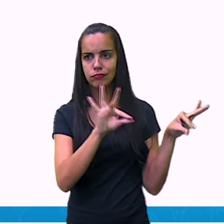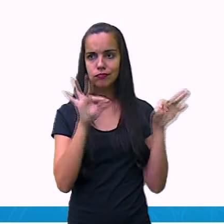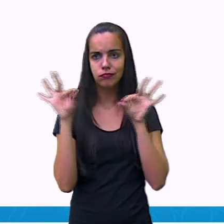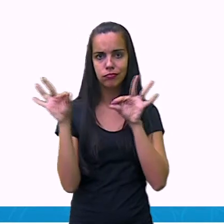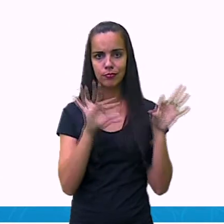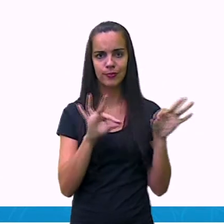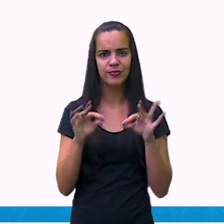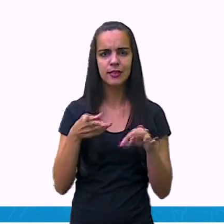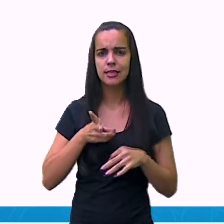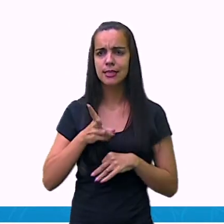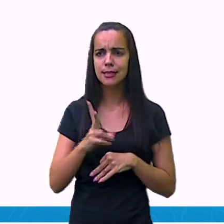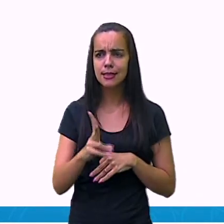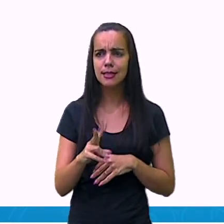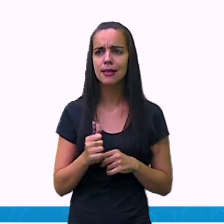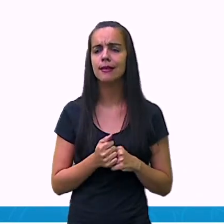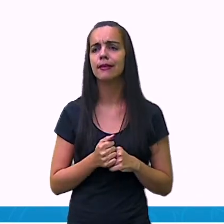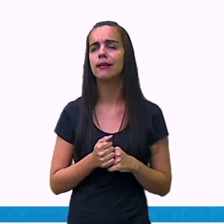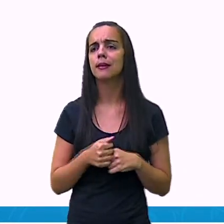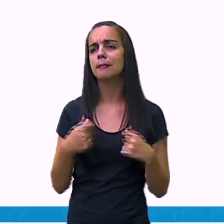sempre vai